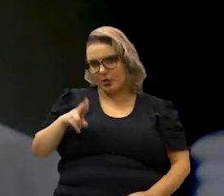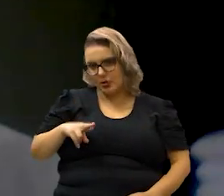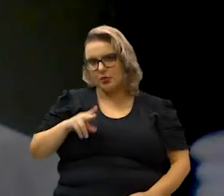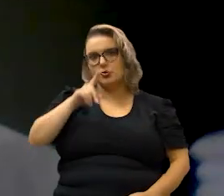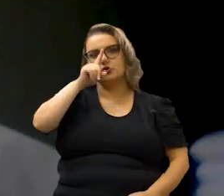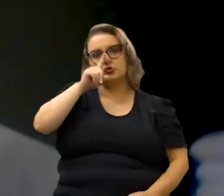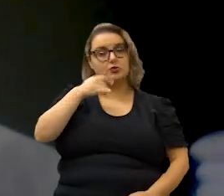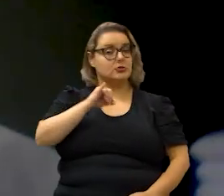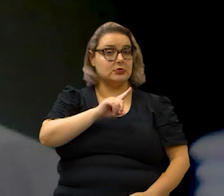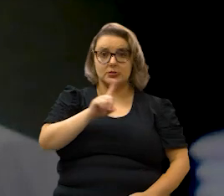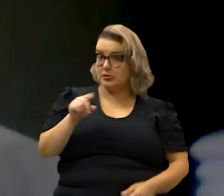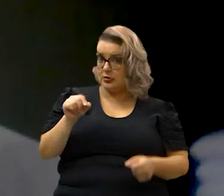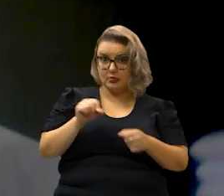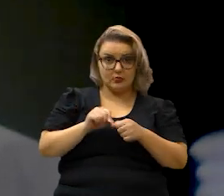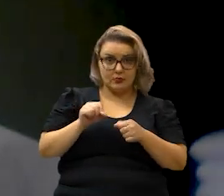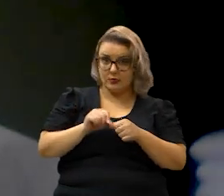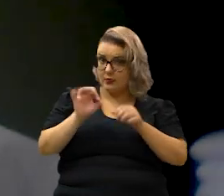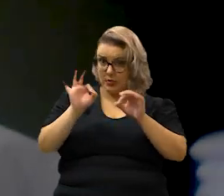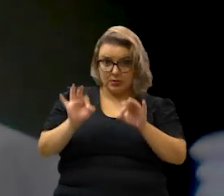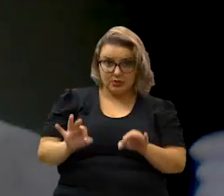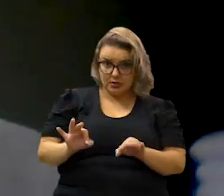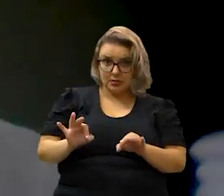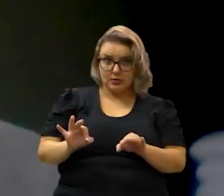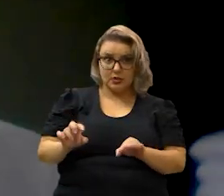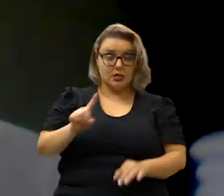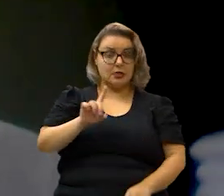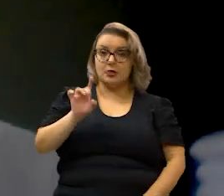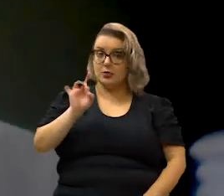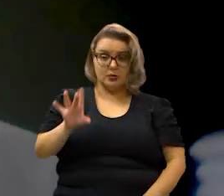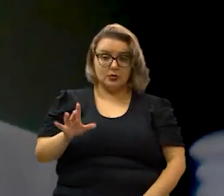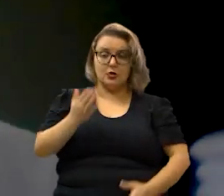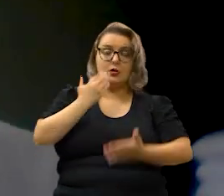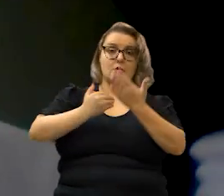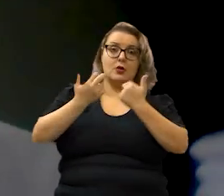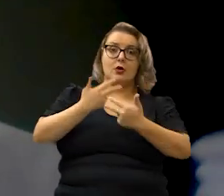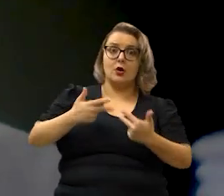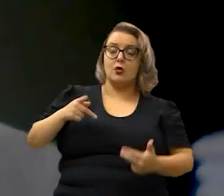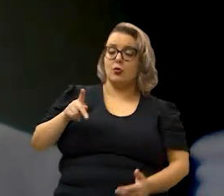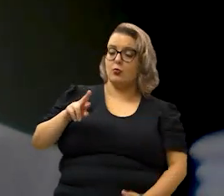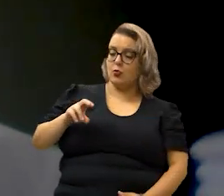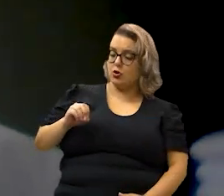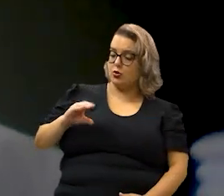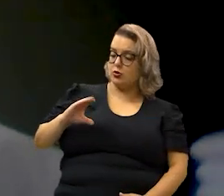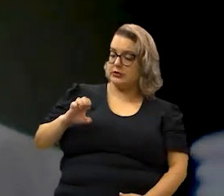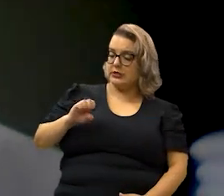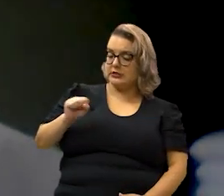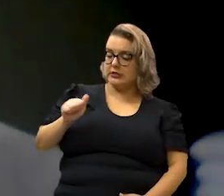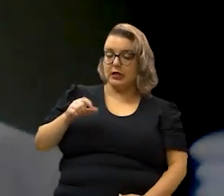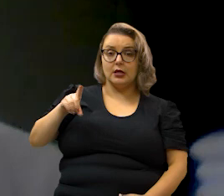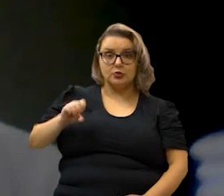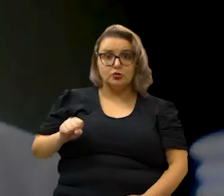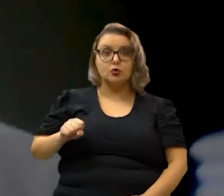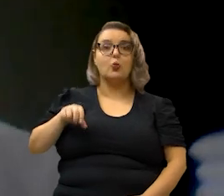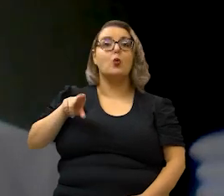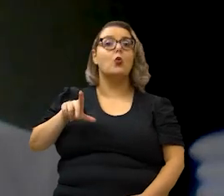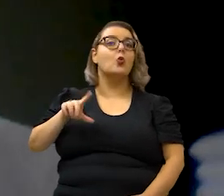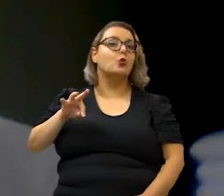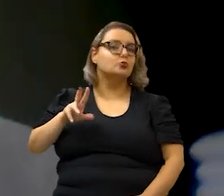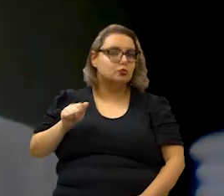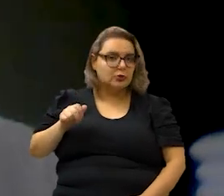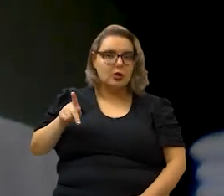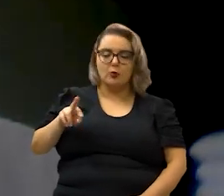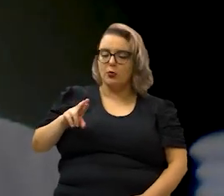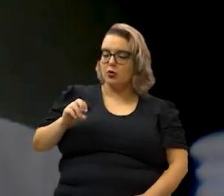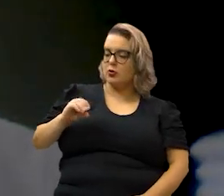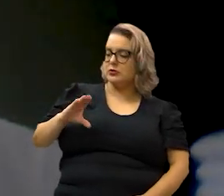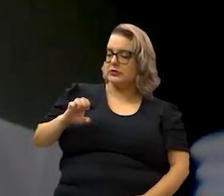de risco se ela não for feita adequadamente. Não só os alimentos processados, os ultraprocessados,